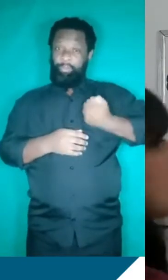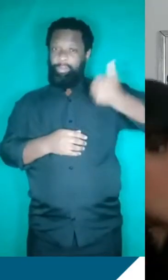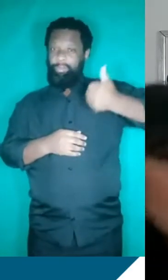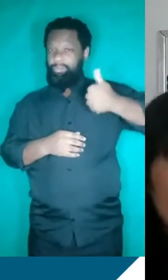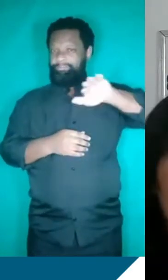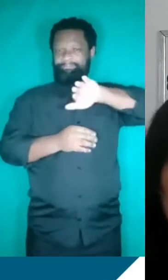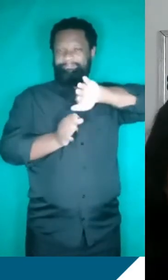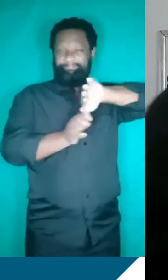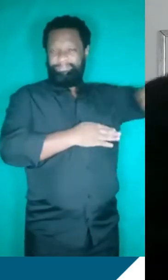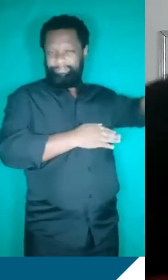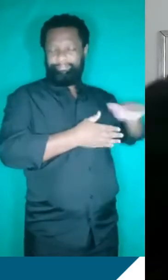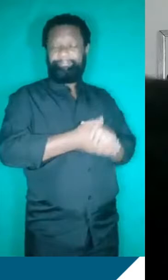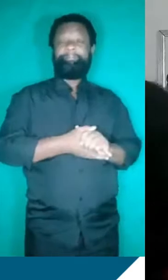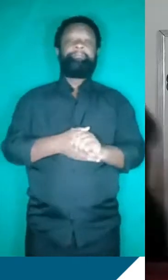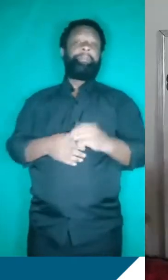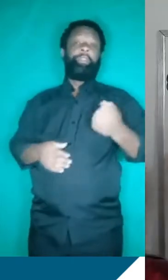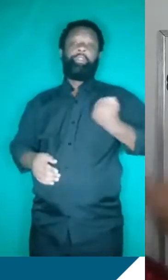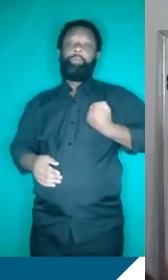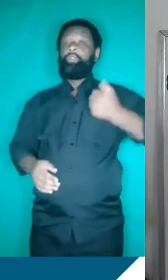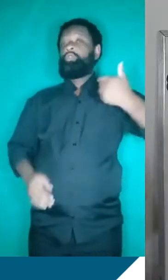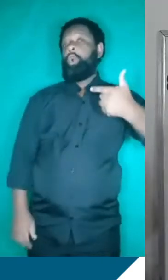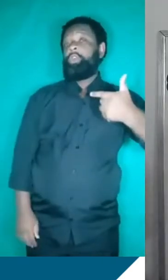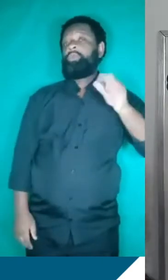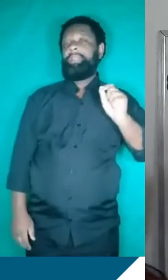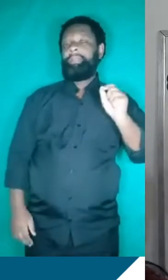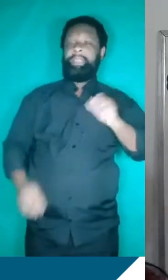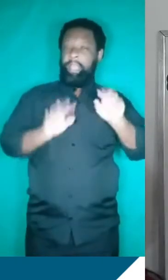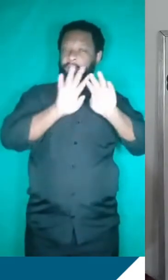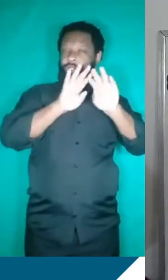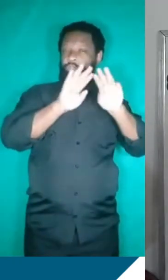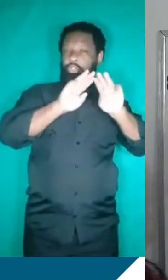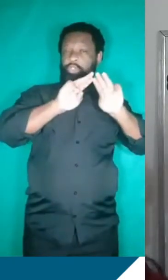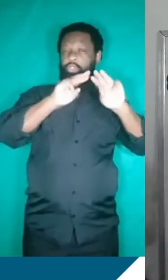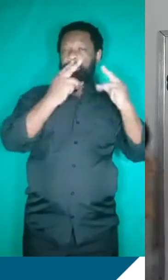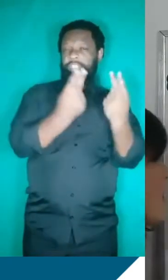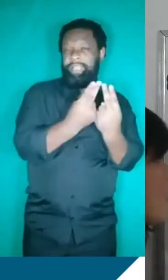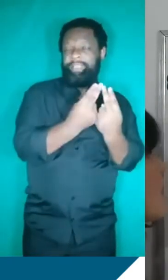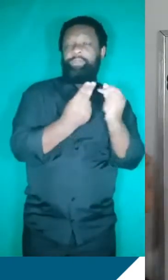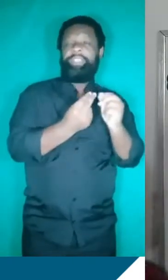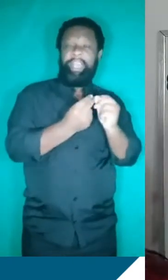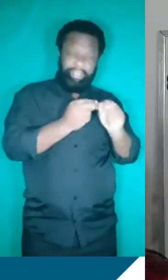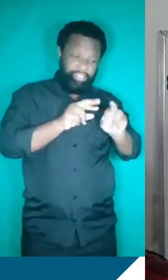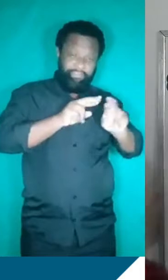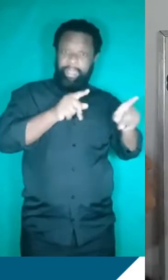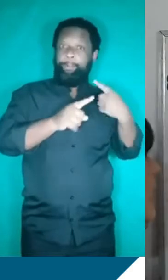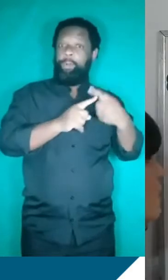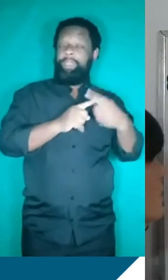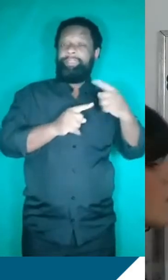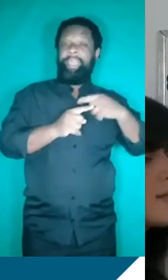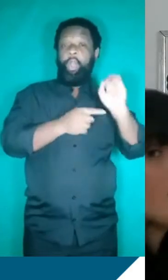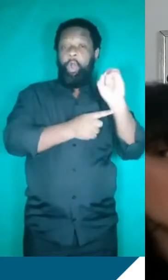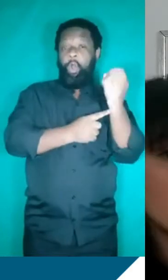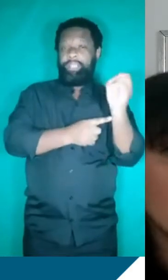1 não seria a resposta, tudo bem? Bom, a 2. Nós temos aqui uma substância diferente da primeira, porque apresenta